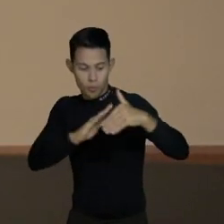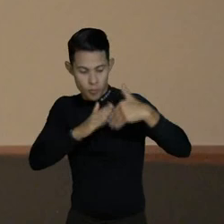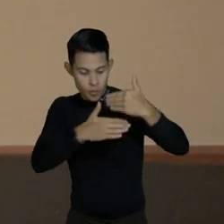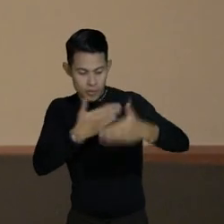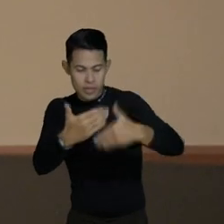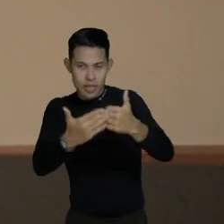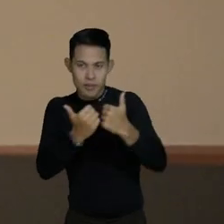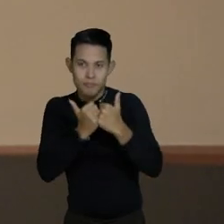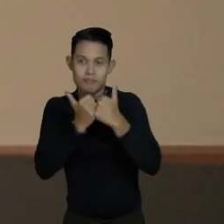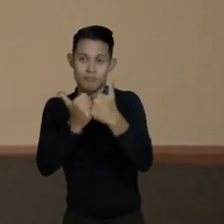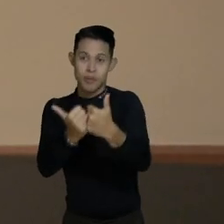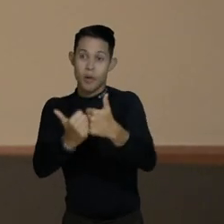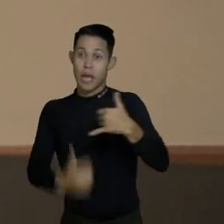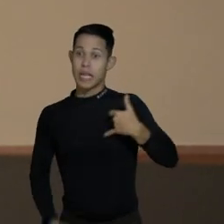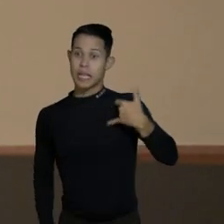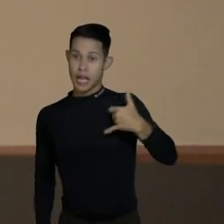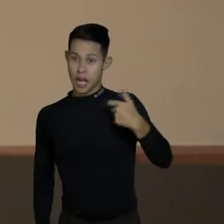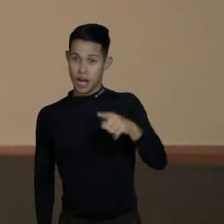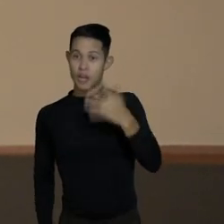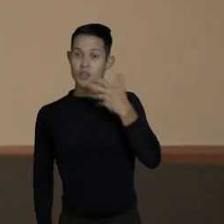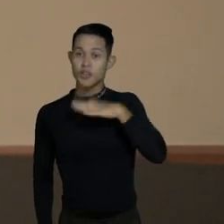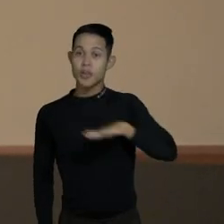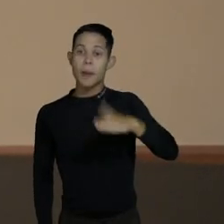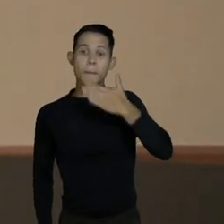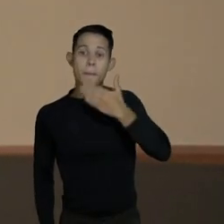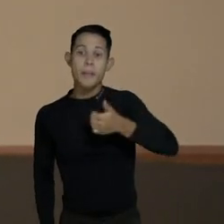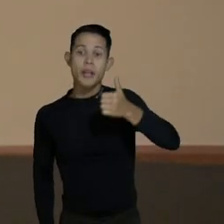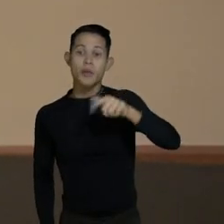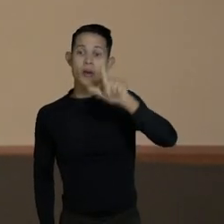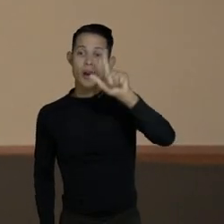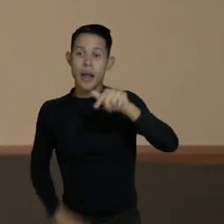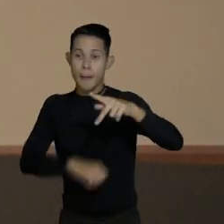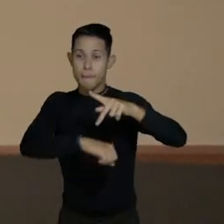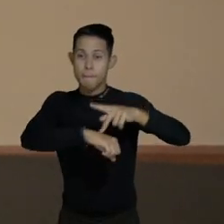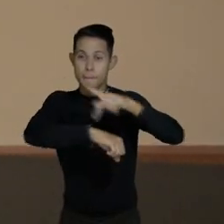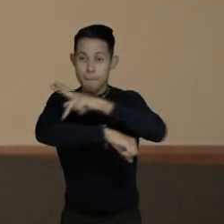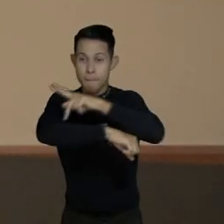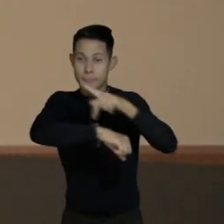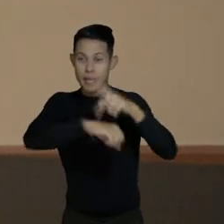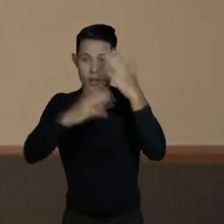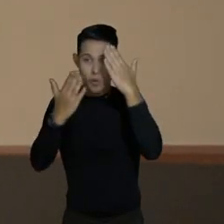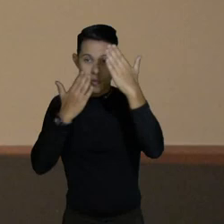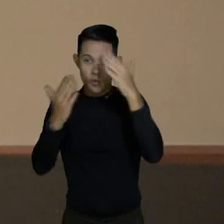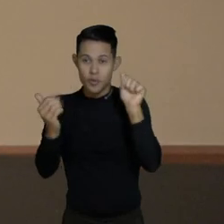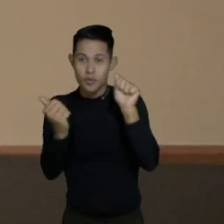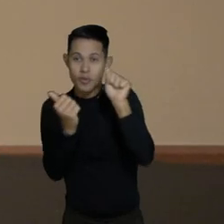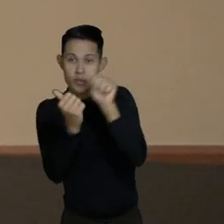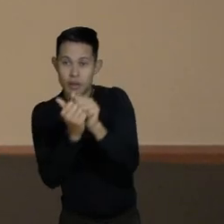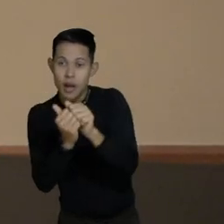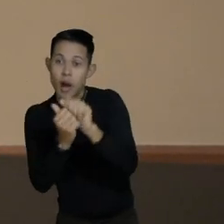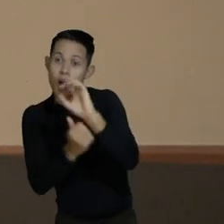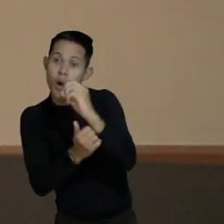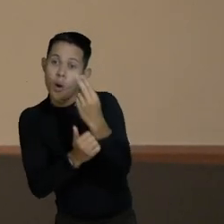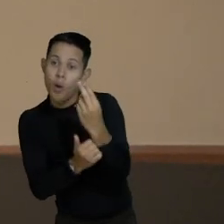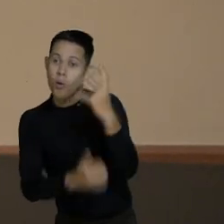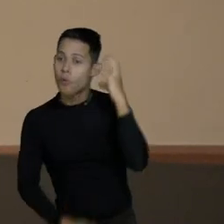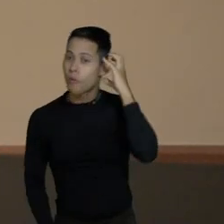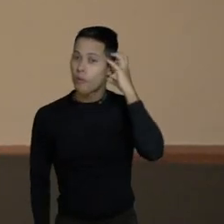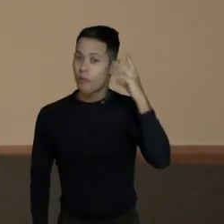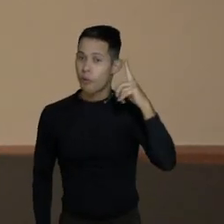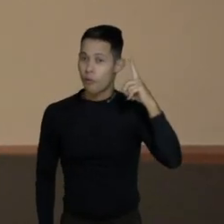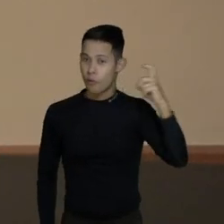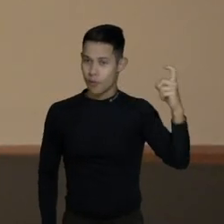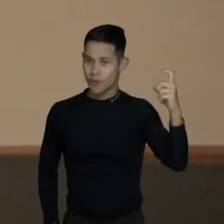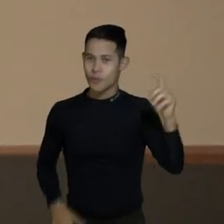acho que o melhor é a fono ou uma psicopedagoga que saiba bastante né especializada bastante desse processo depois de